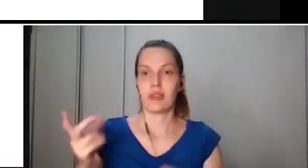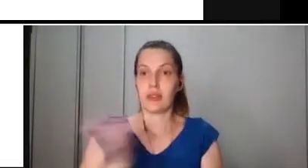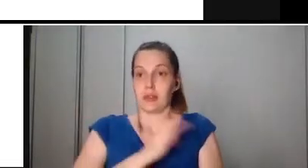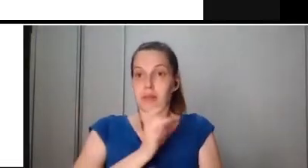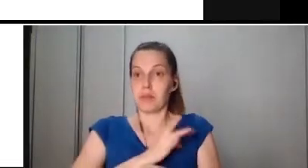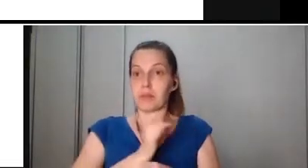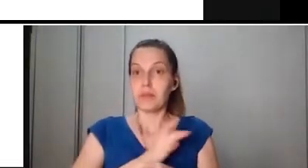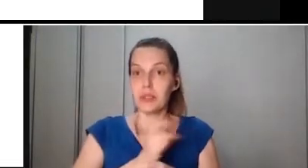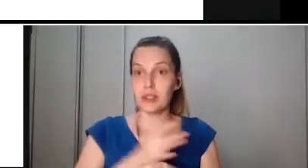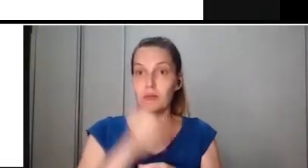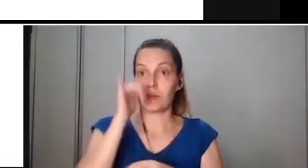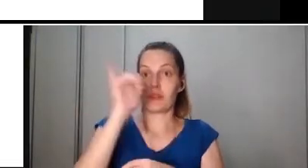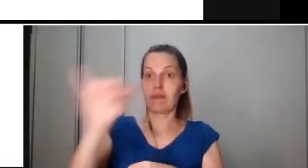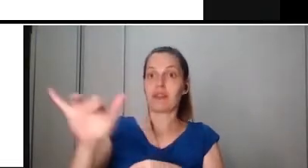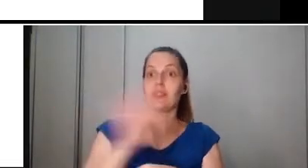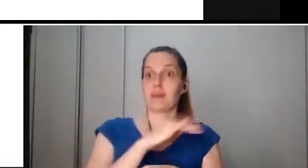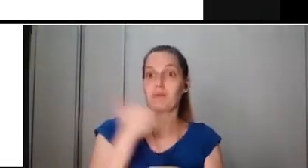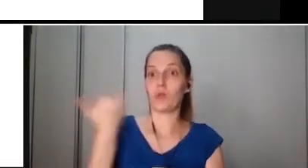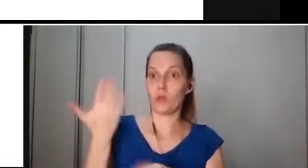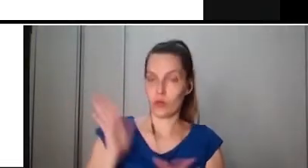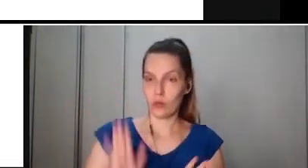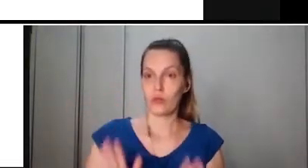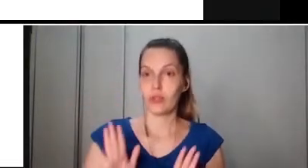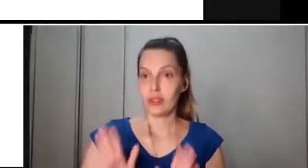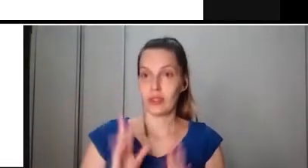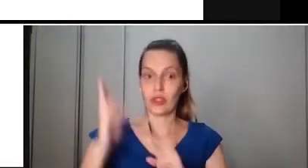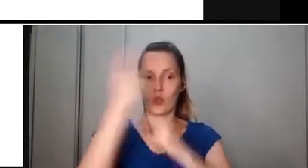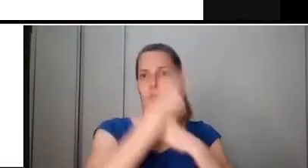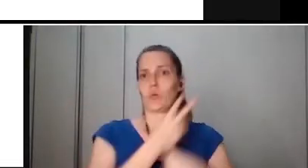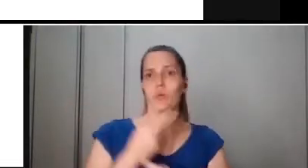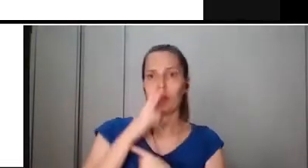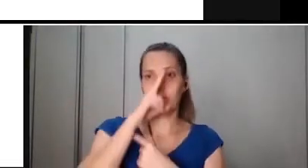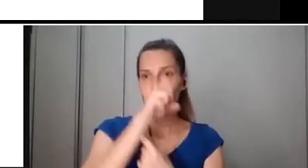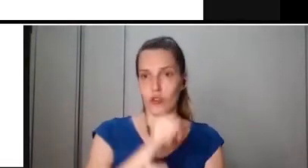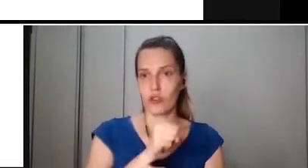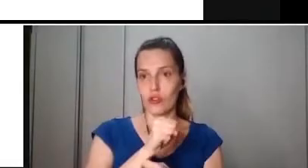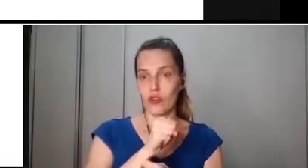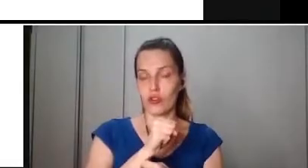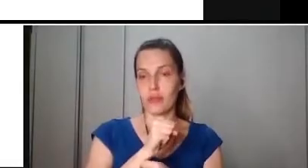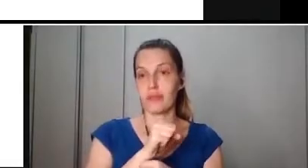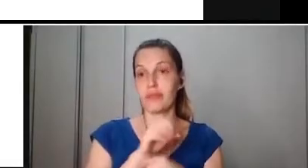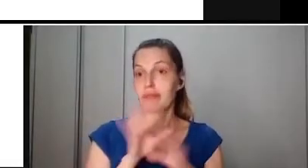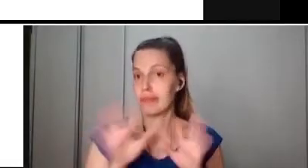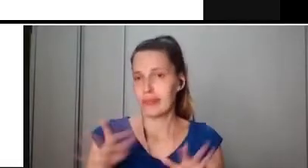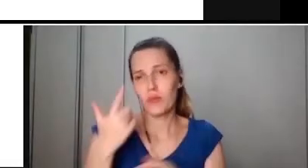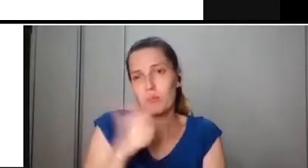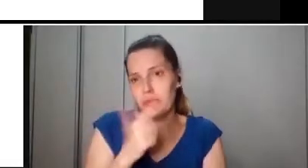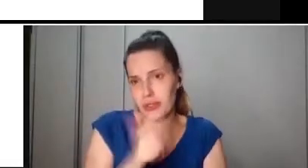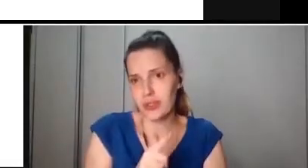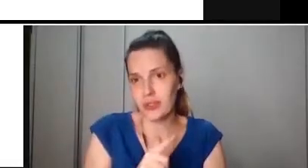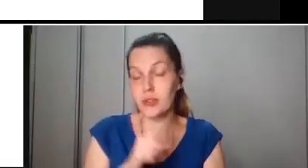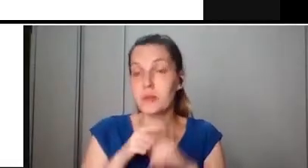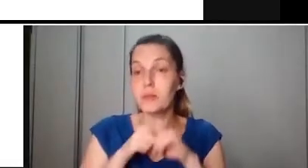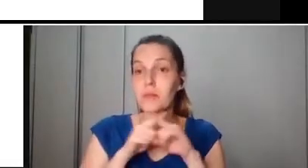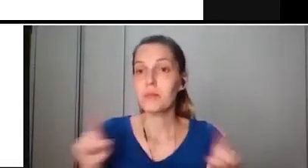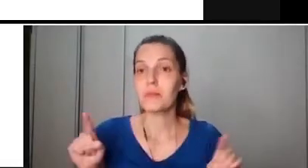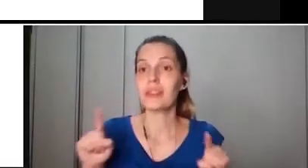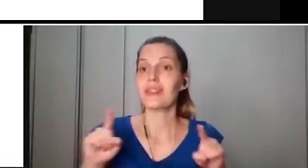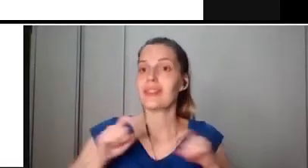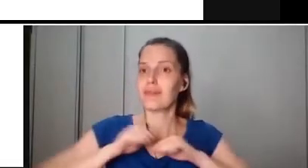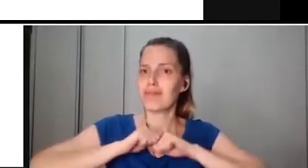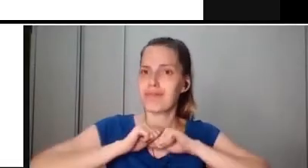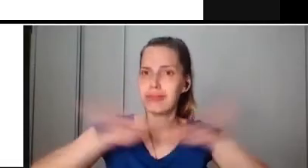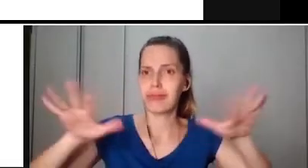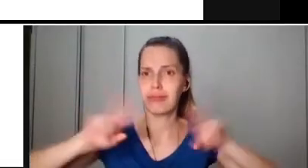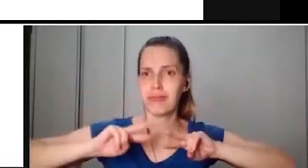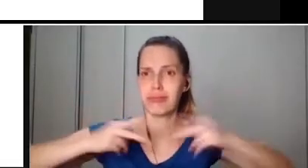para evitar a morte, porque é um risco muito pequeno. No entanto, a transmissão é muito grande, o vírus se espalha com muita facilidade.